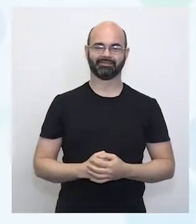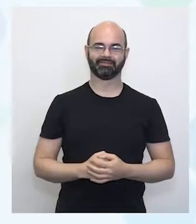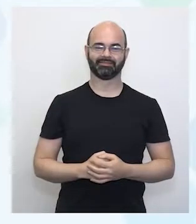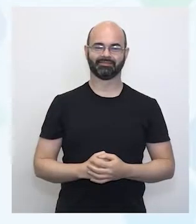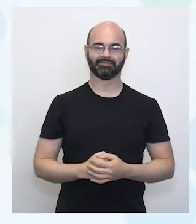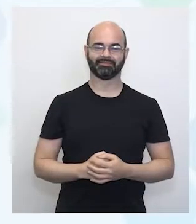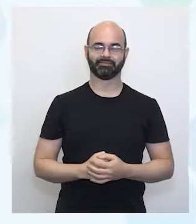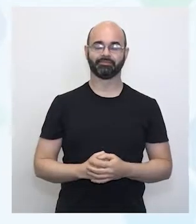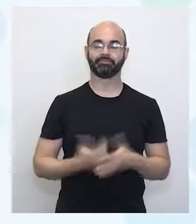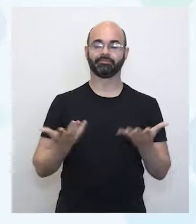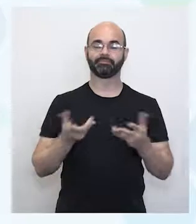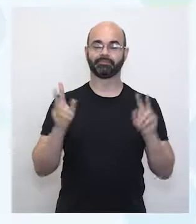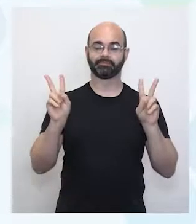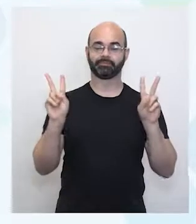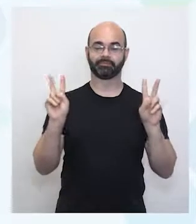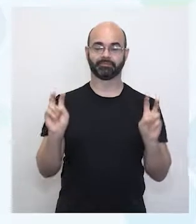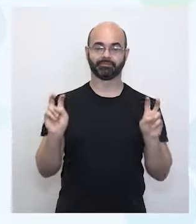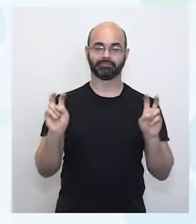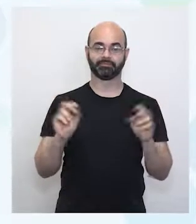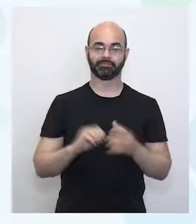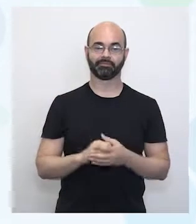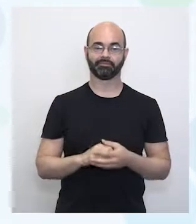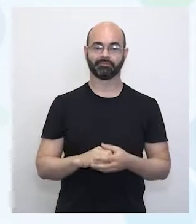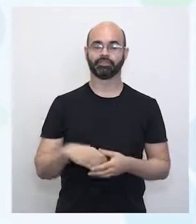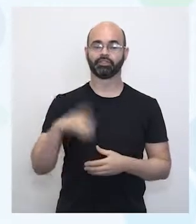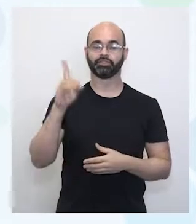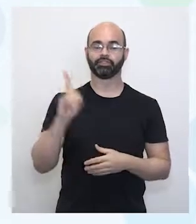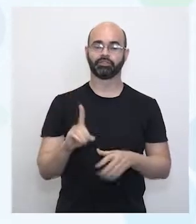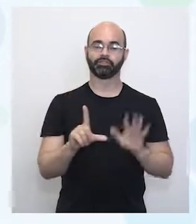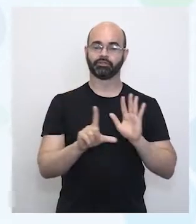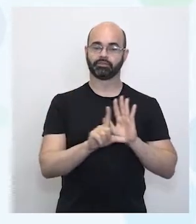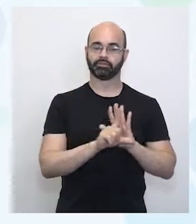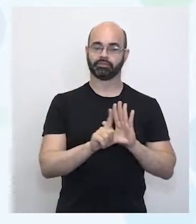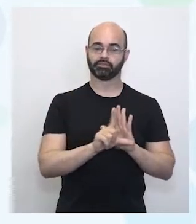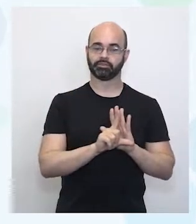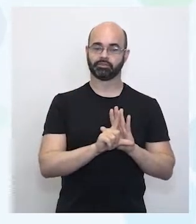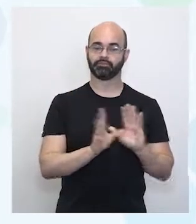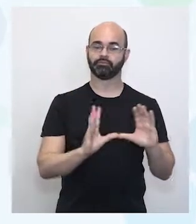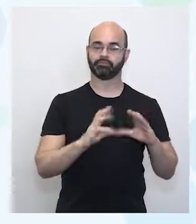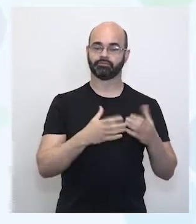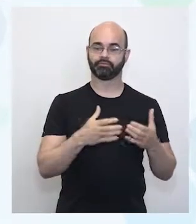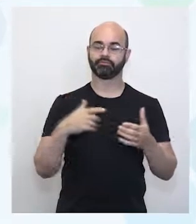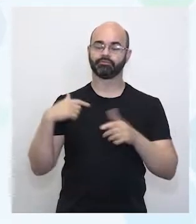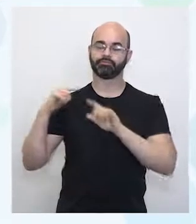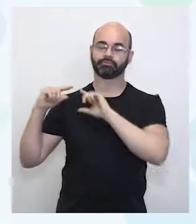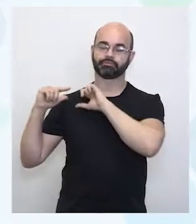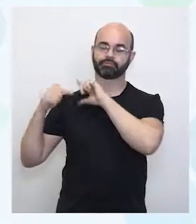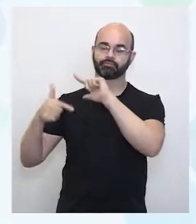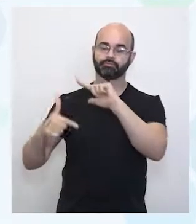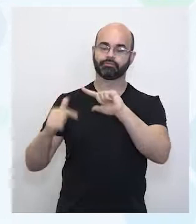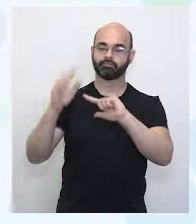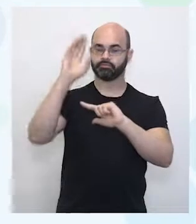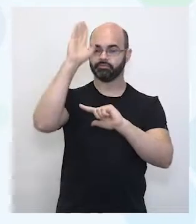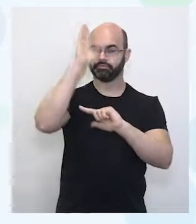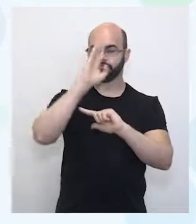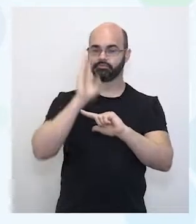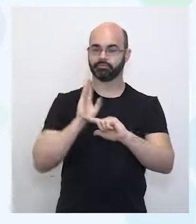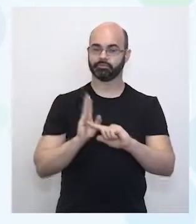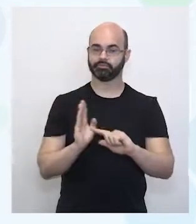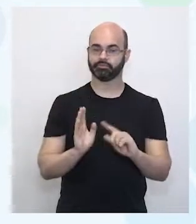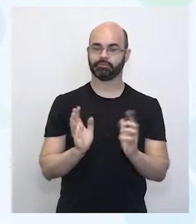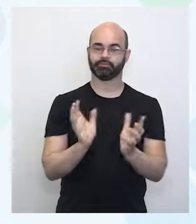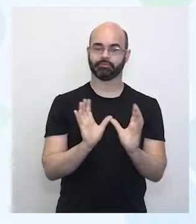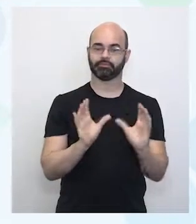Tema da aula de hoje: direitos legais das comunidades tradicionais brasileiras,